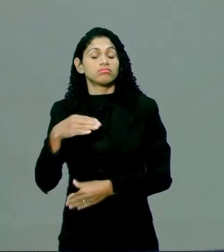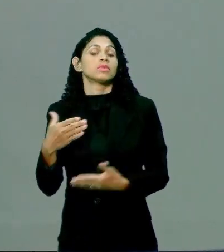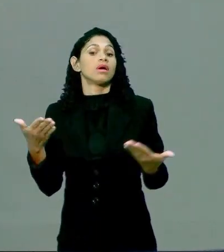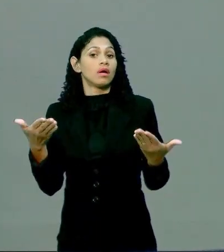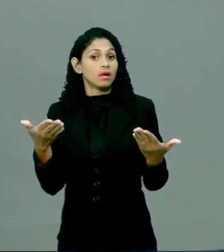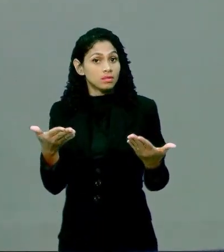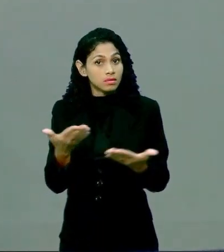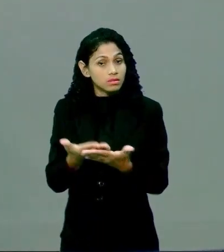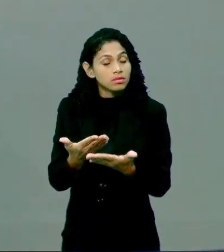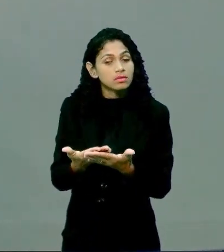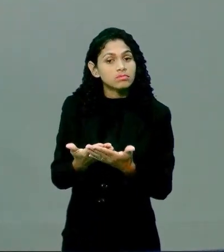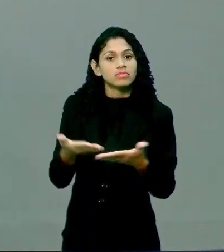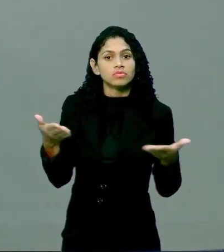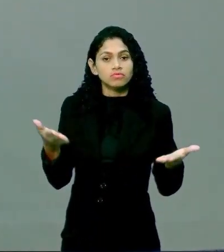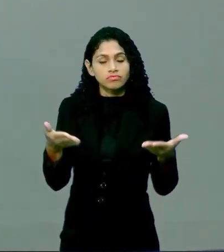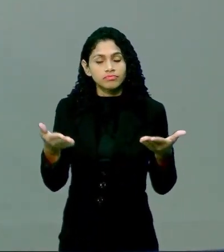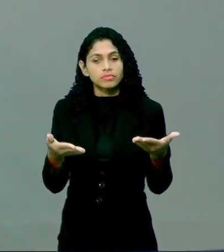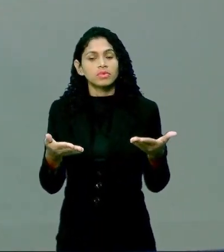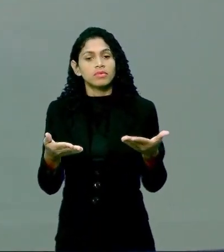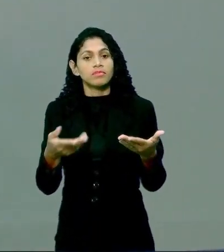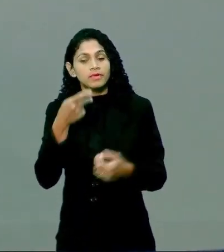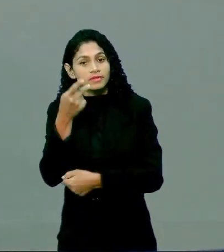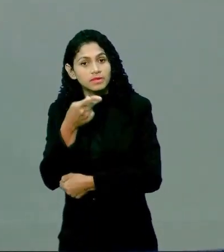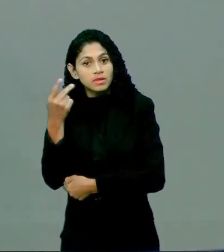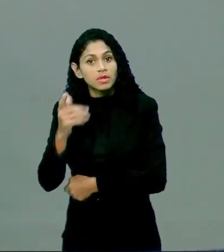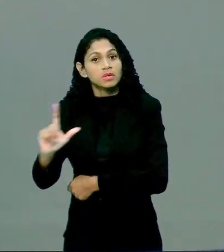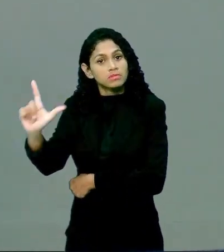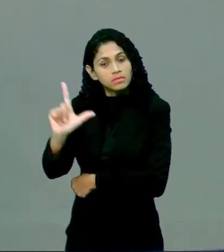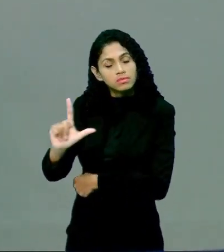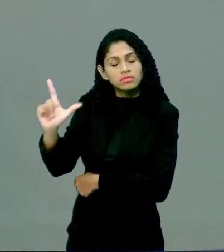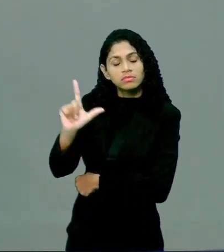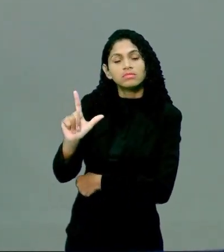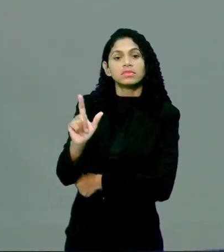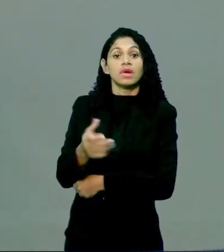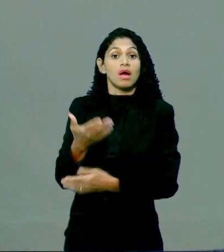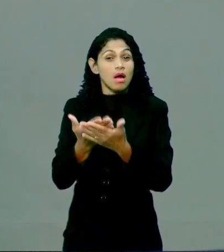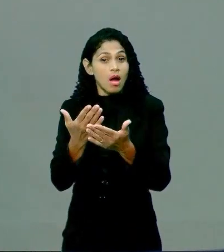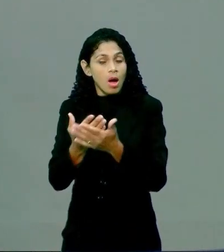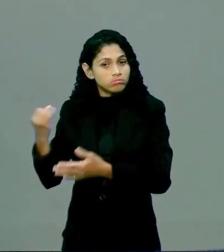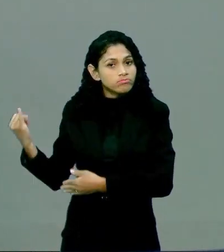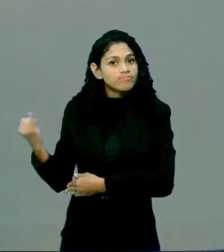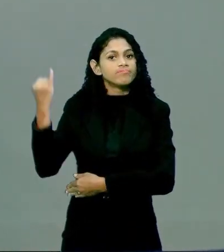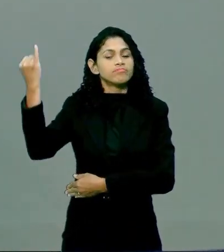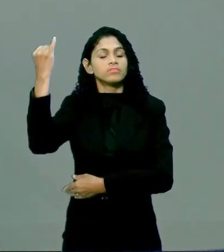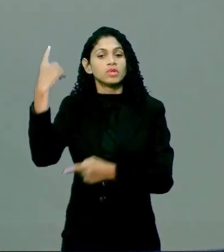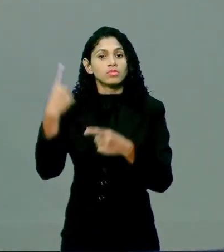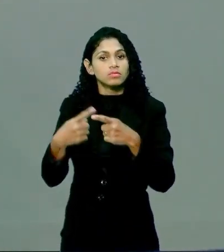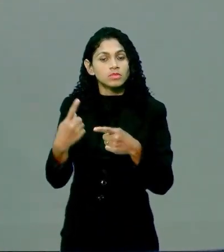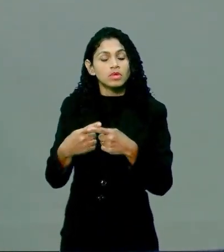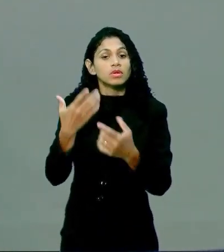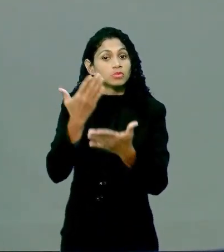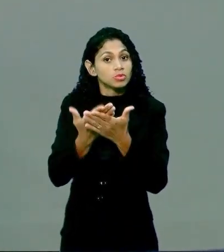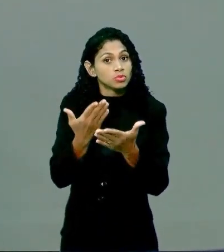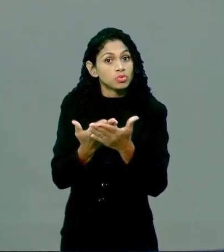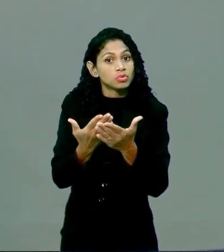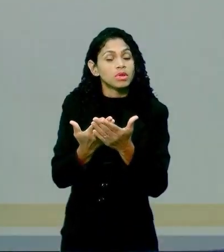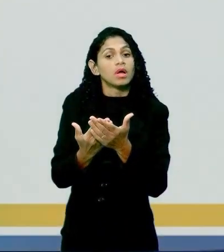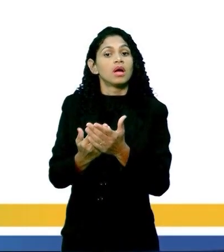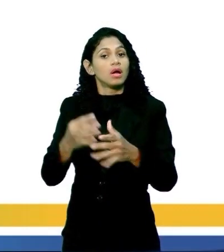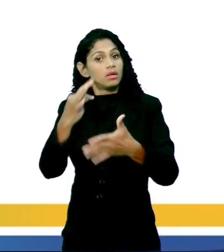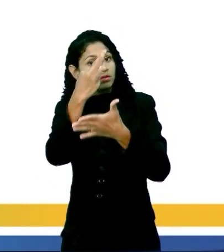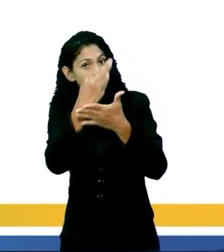literatura e a aula é extremamente importante e essencial, afinal trabalharemos o que é texto literário e não literário. Vamos